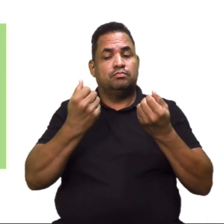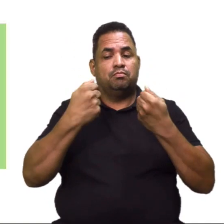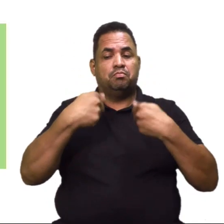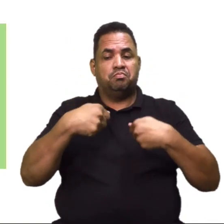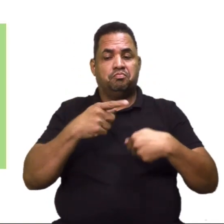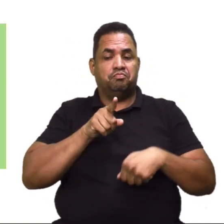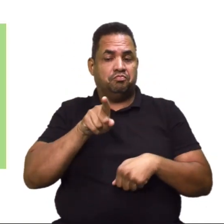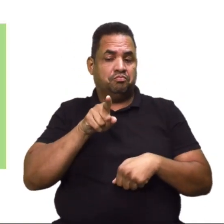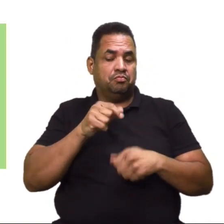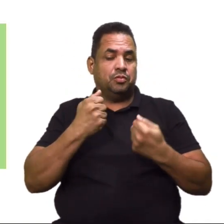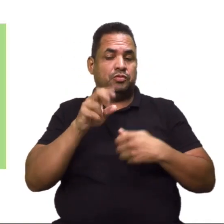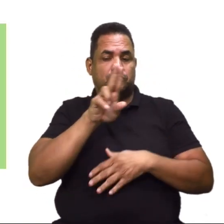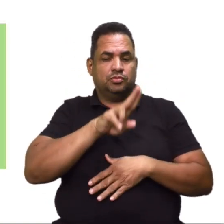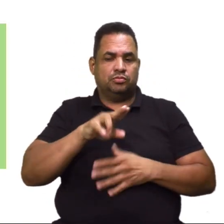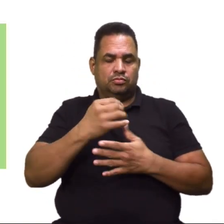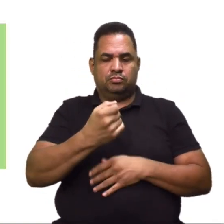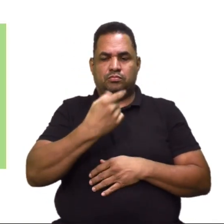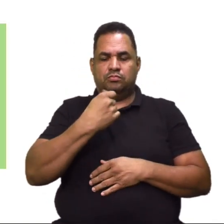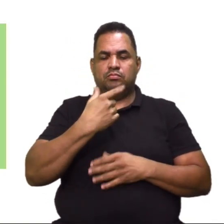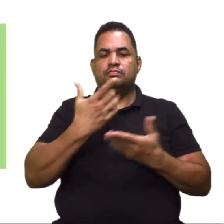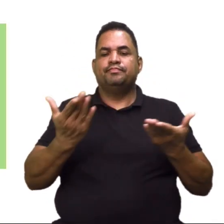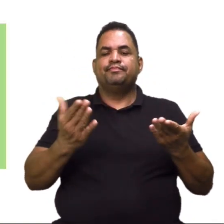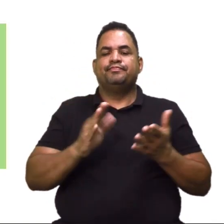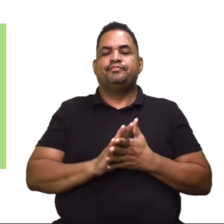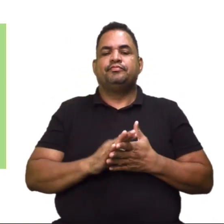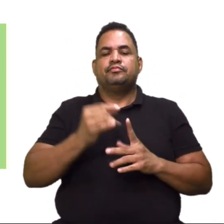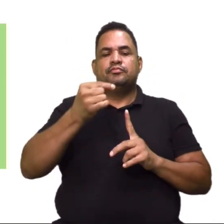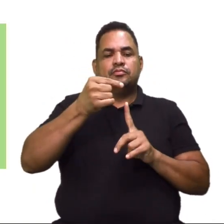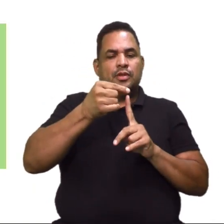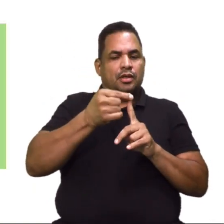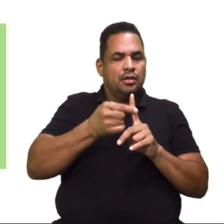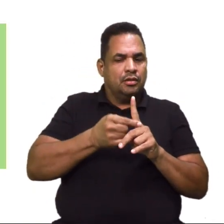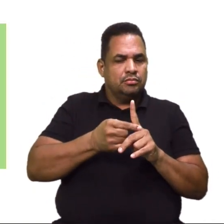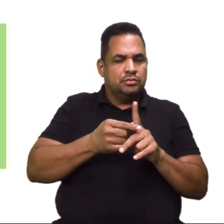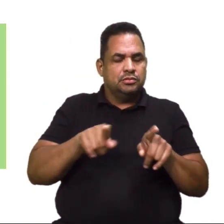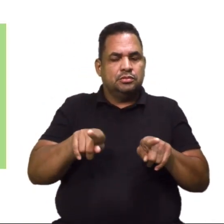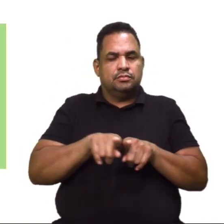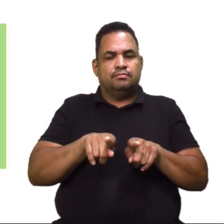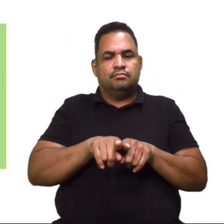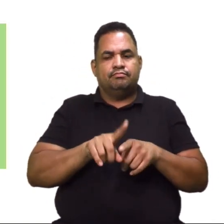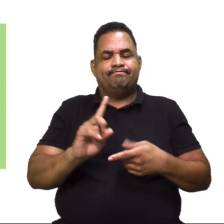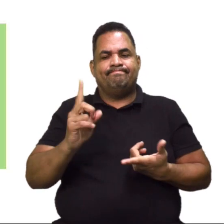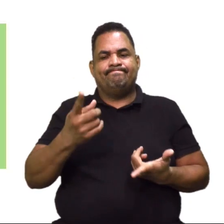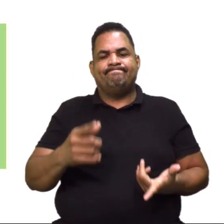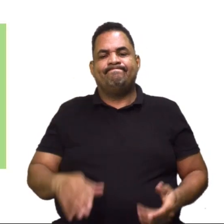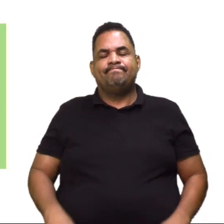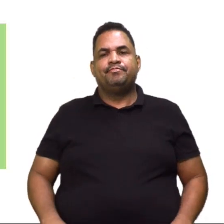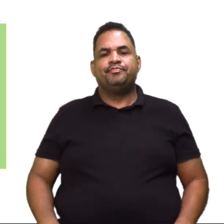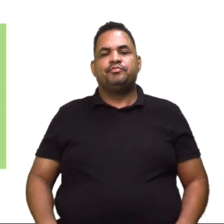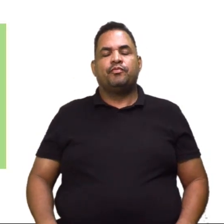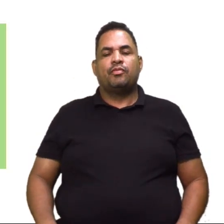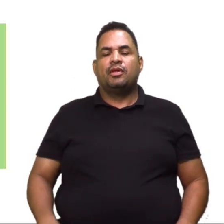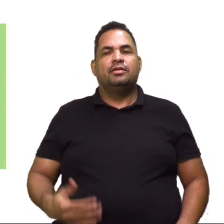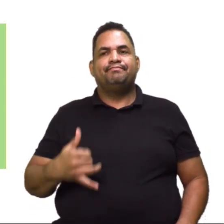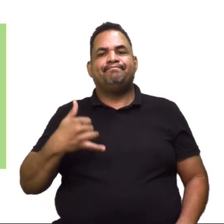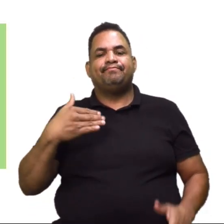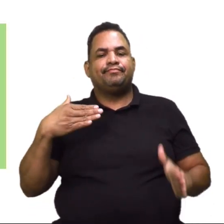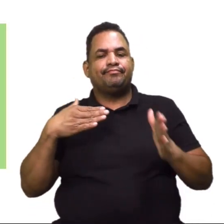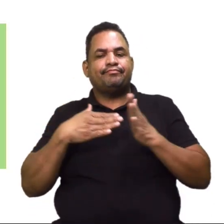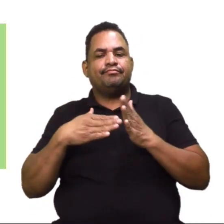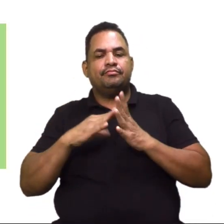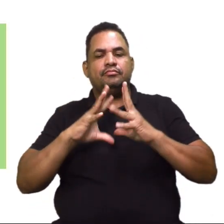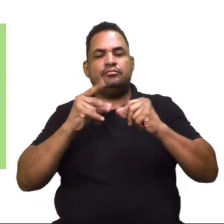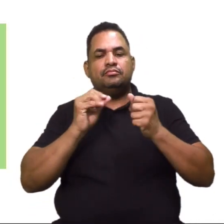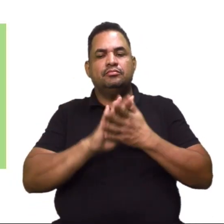a gente destaca que as camisinhas, por exemplo, elas nem sempre, aliás, elas não vão impedir todas as DSTs,